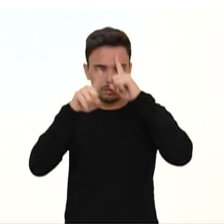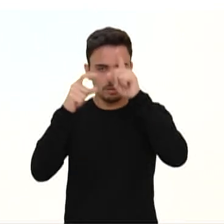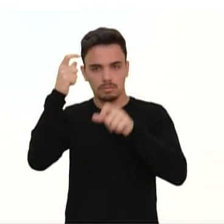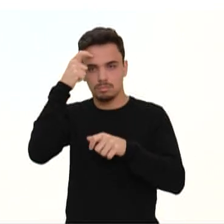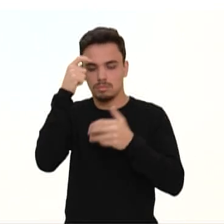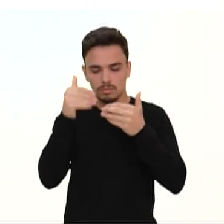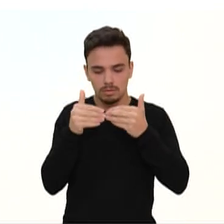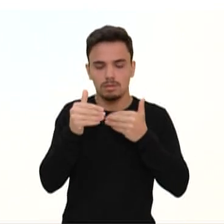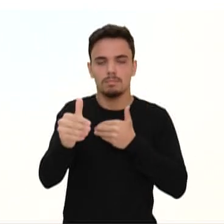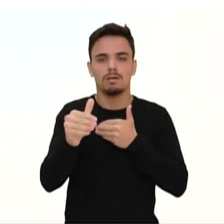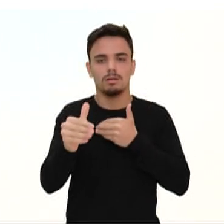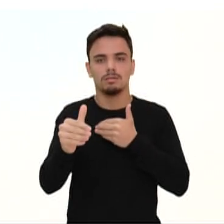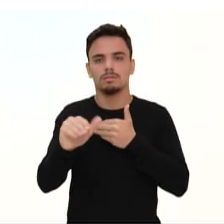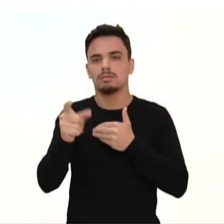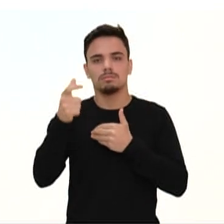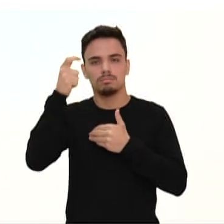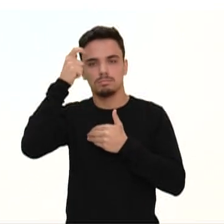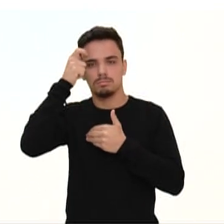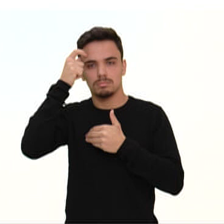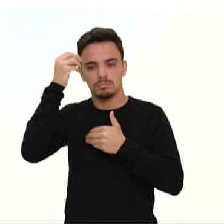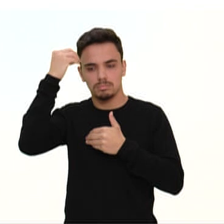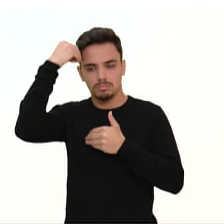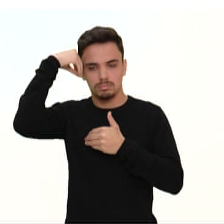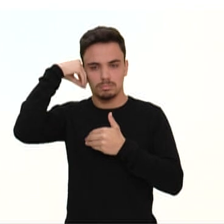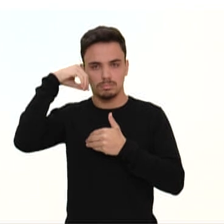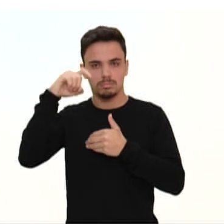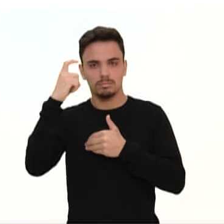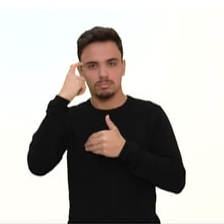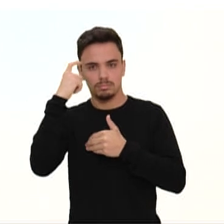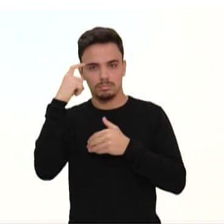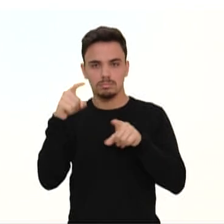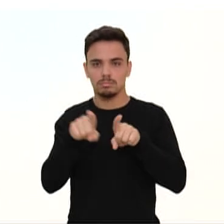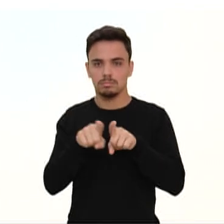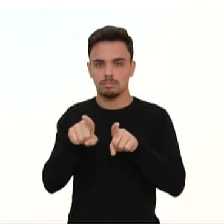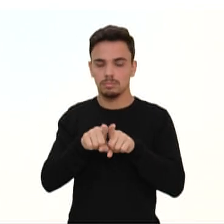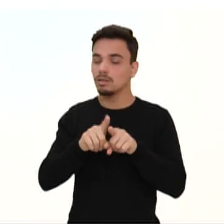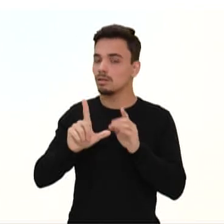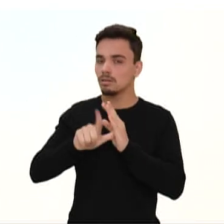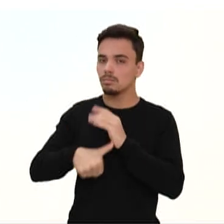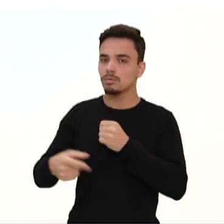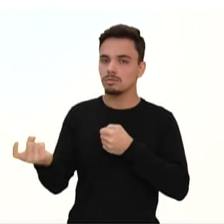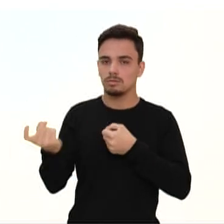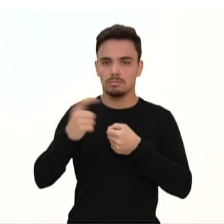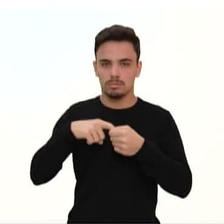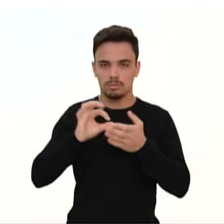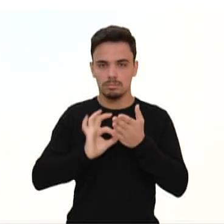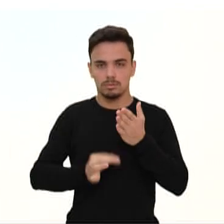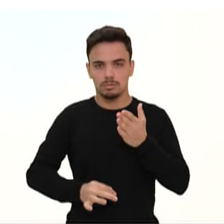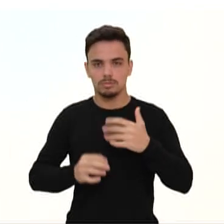partir daquilo que é inconsciente e irracional. Voltamos já com a correção.